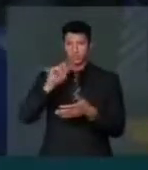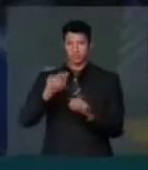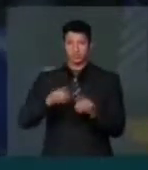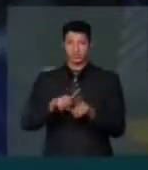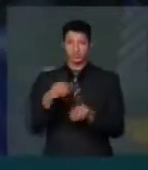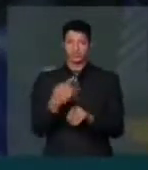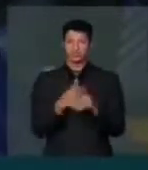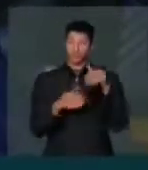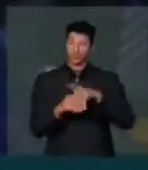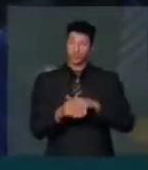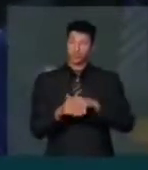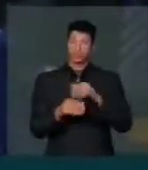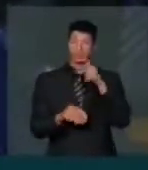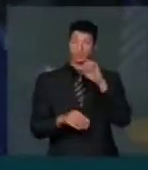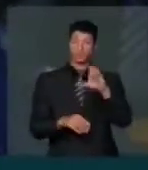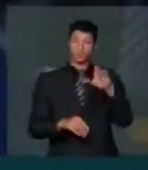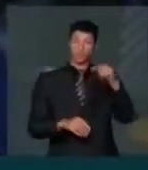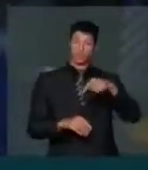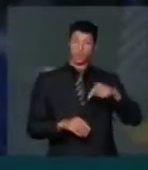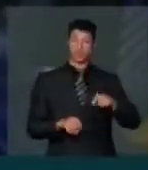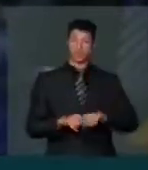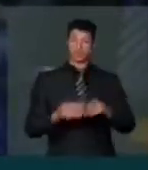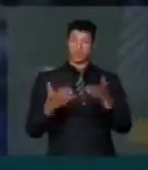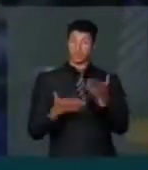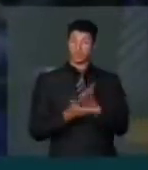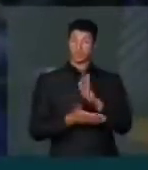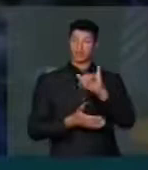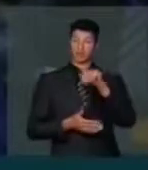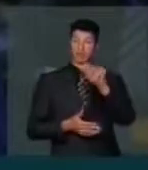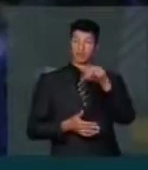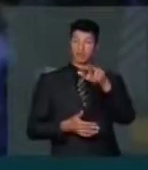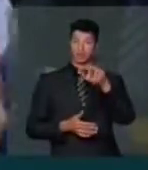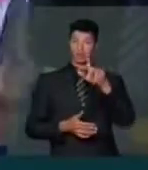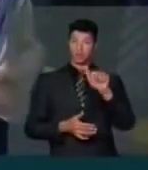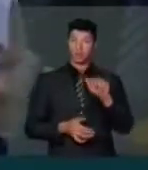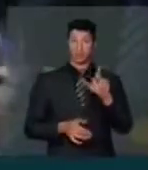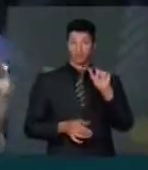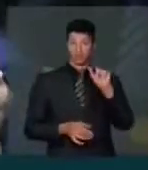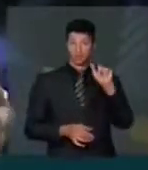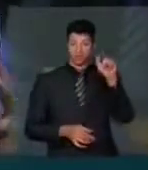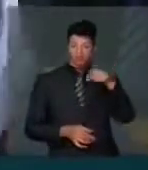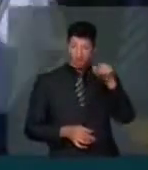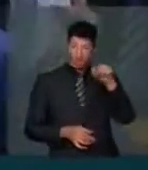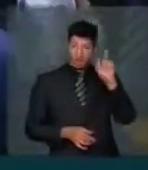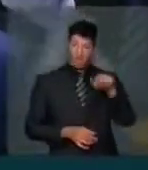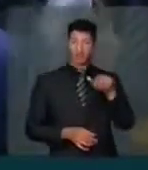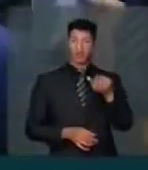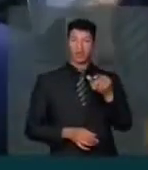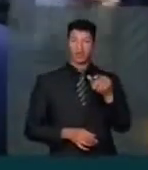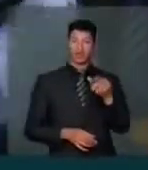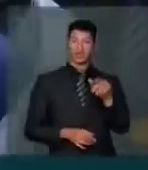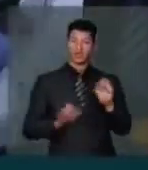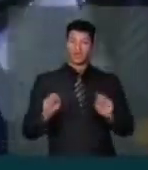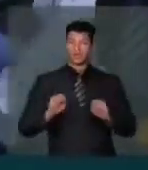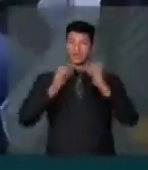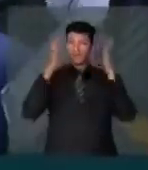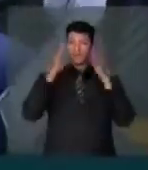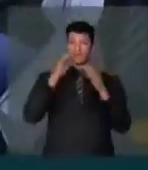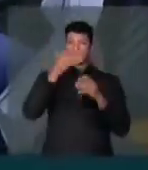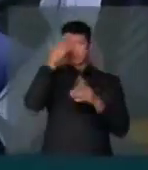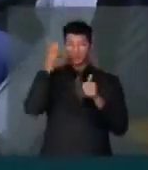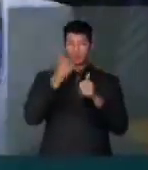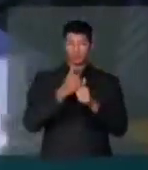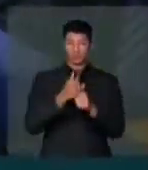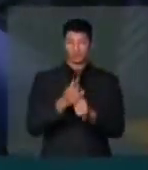aí sim, nós votamos uma PEC aqui, aprovando a janela. Isso aqui é a festa do